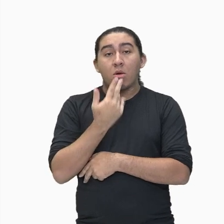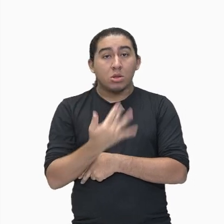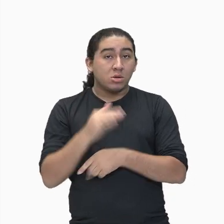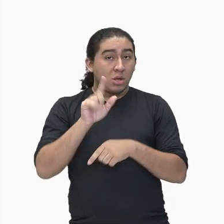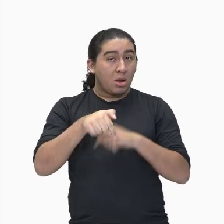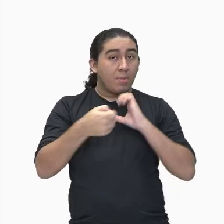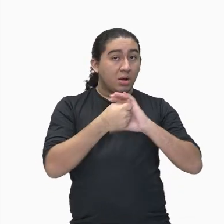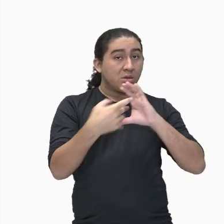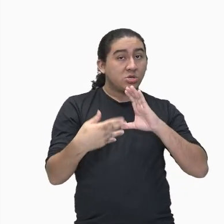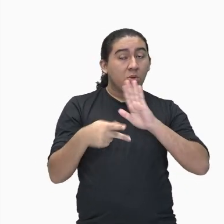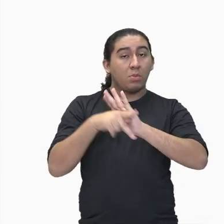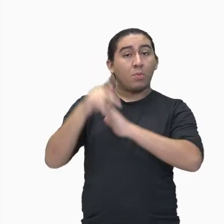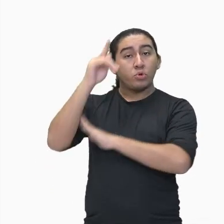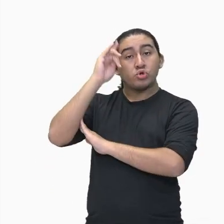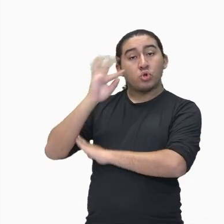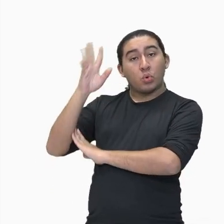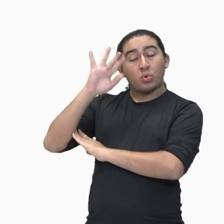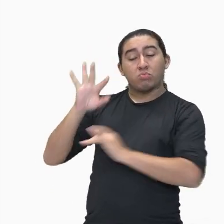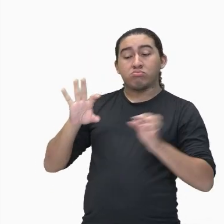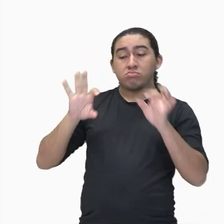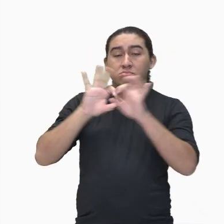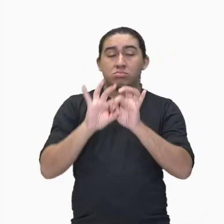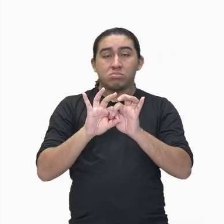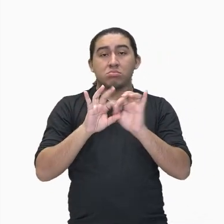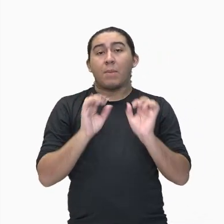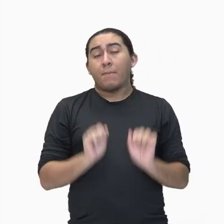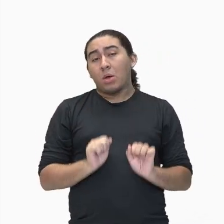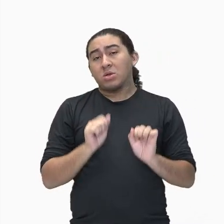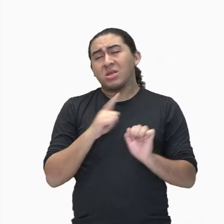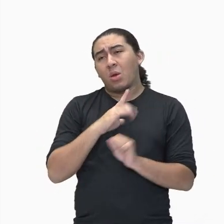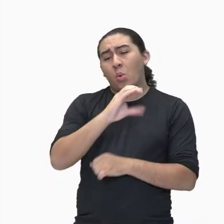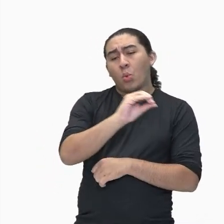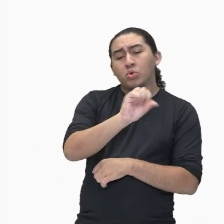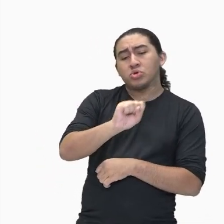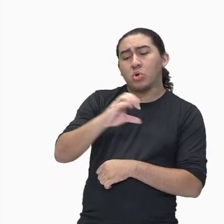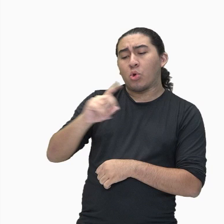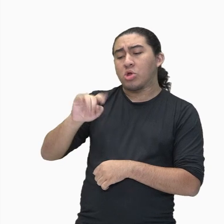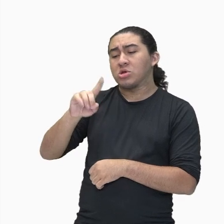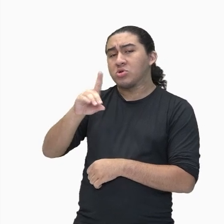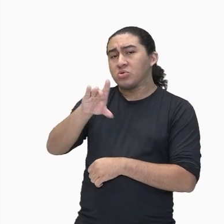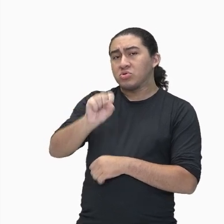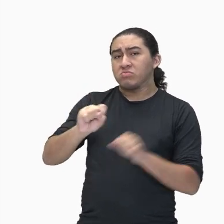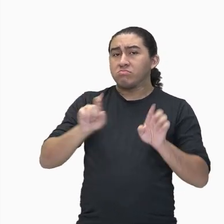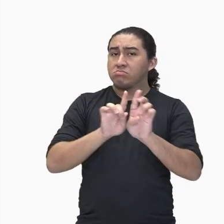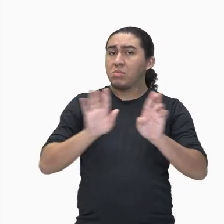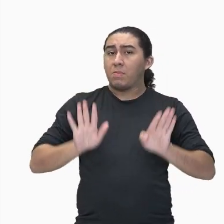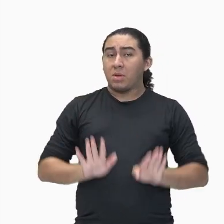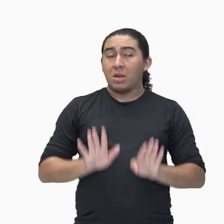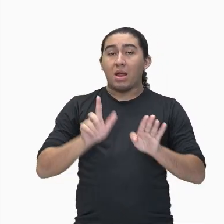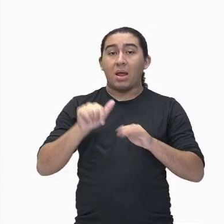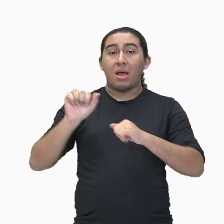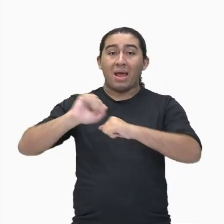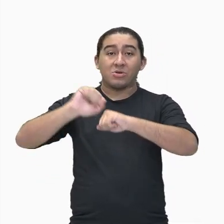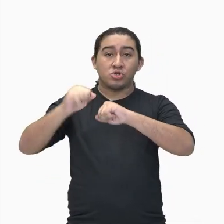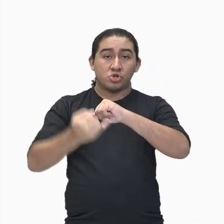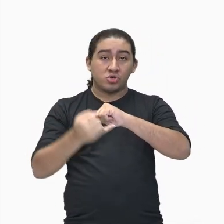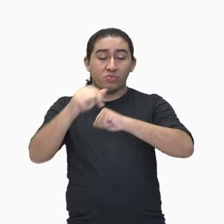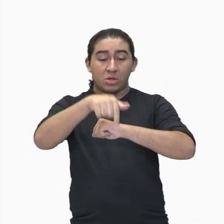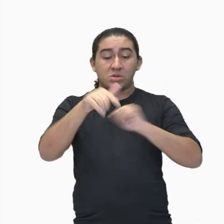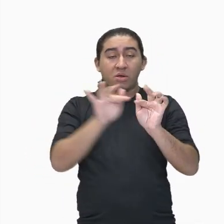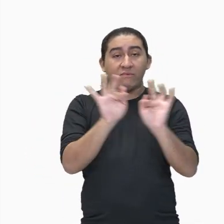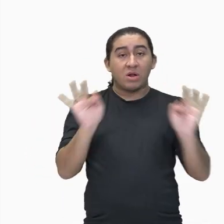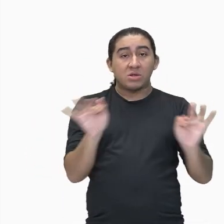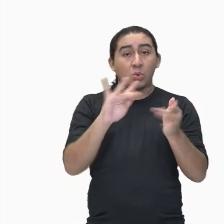de sonho. Será que eu poderia dizer os coloridos, né? Então, não. É um adjetivo, porque está